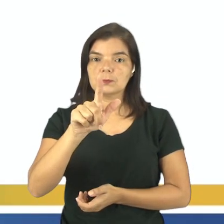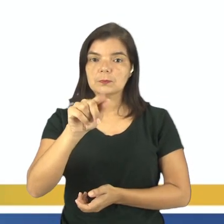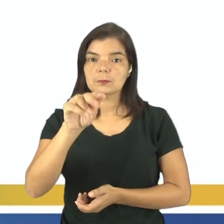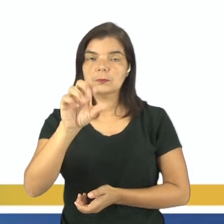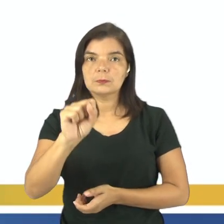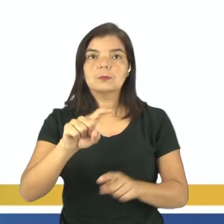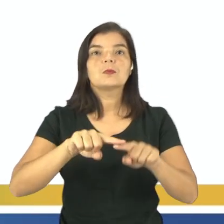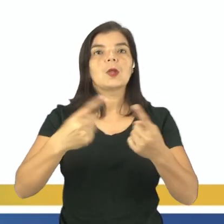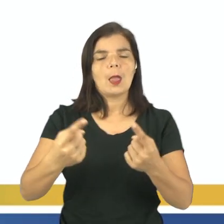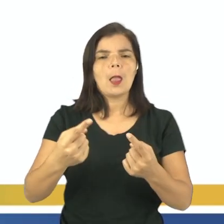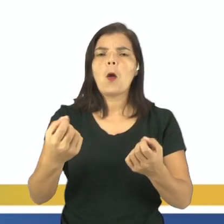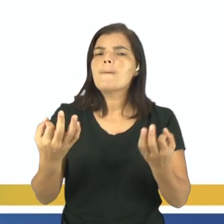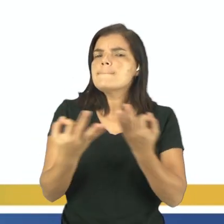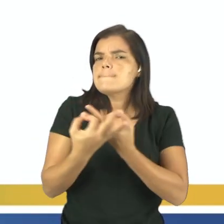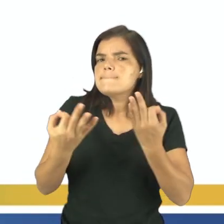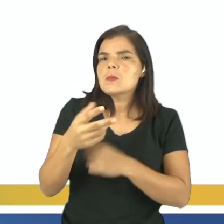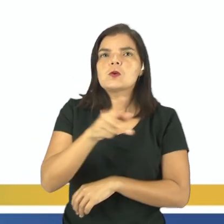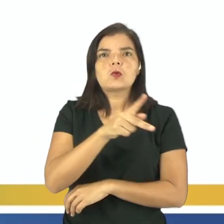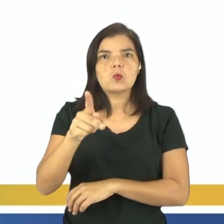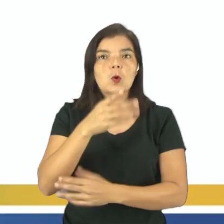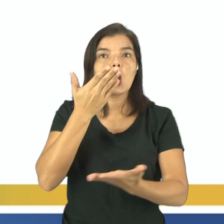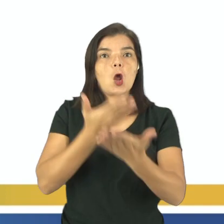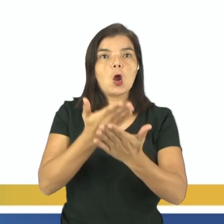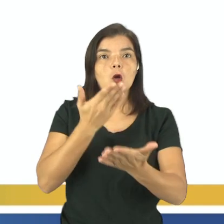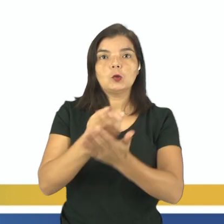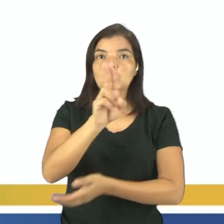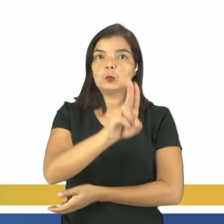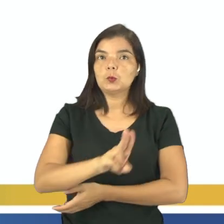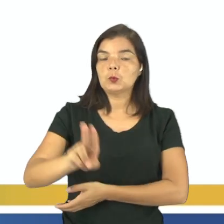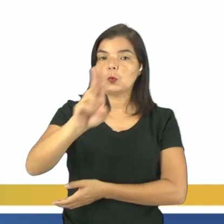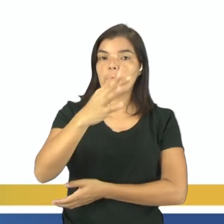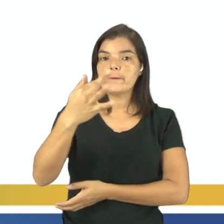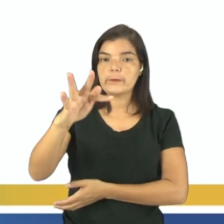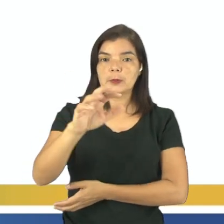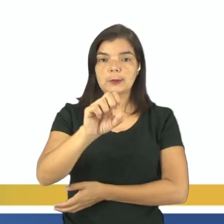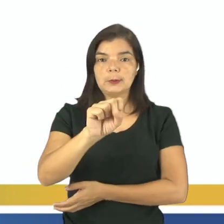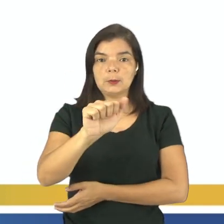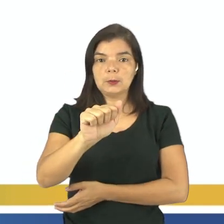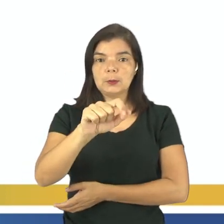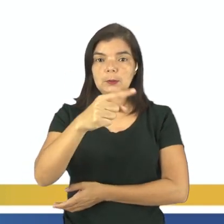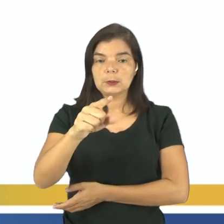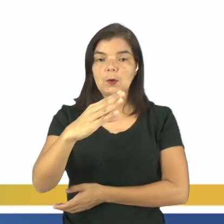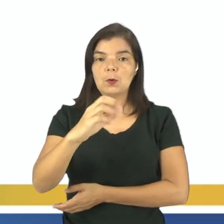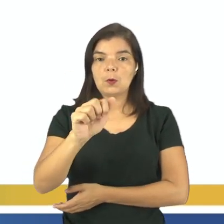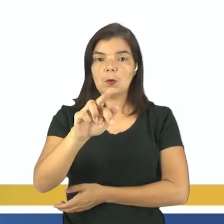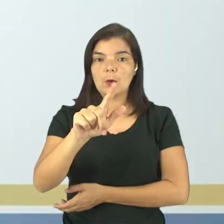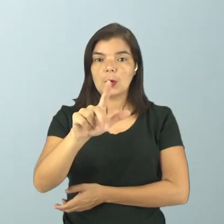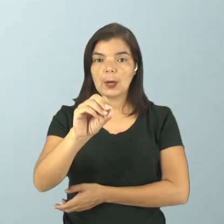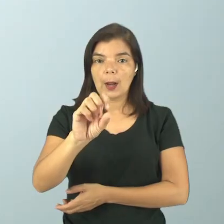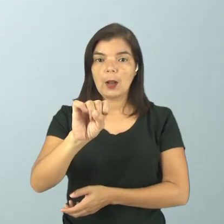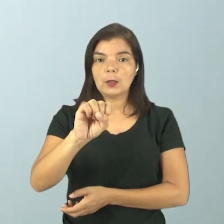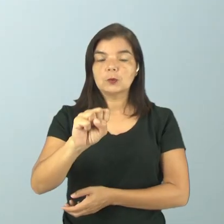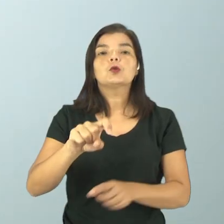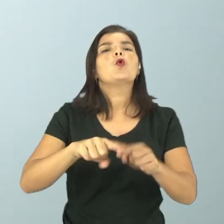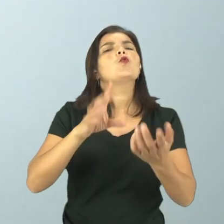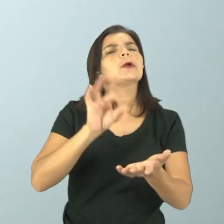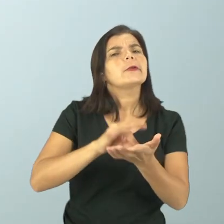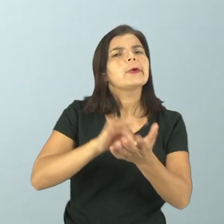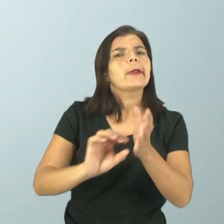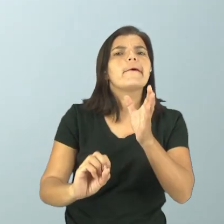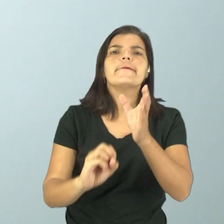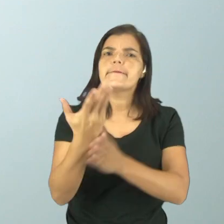Carlos é um excelente professor. Ele estudou na Universidade Federal de São Carlos. Que parte é fato e que parte